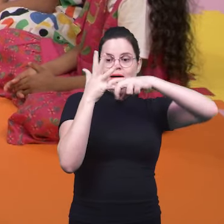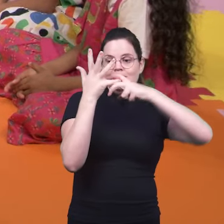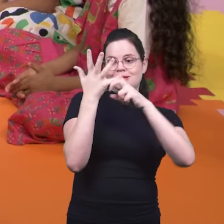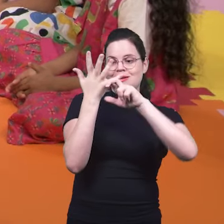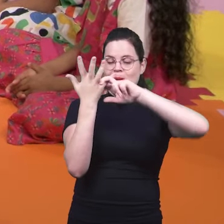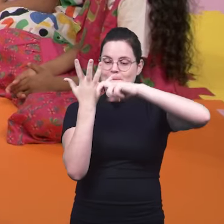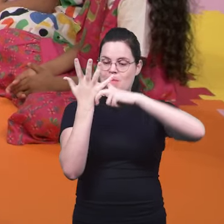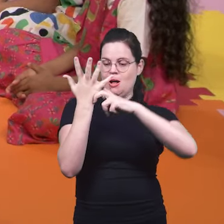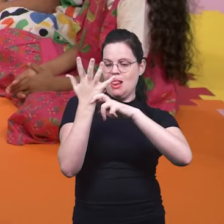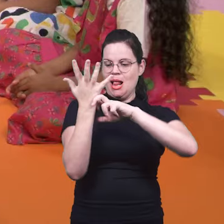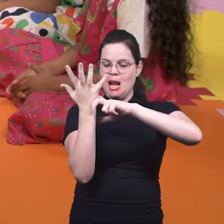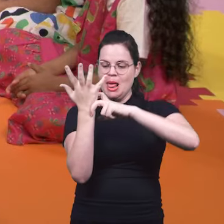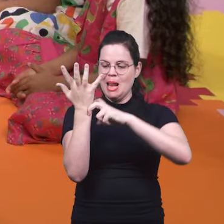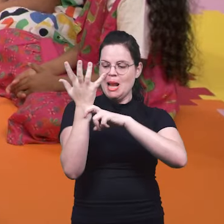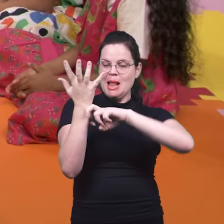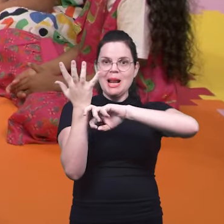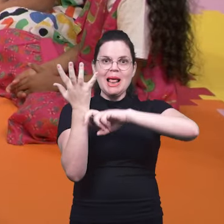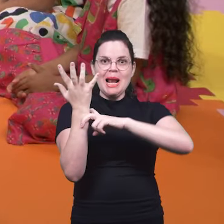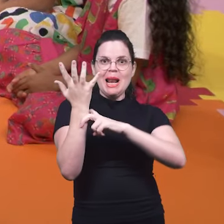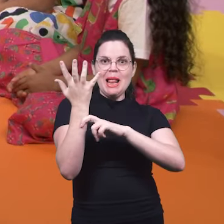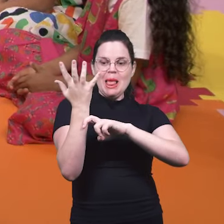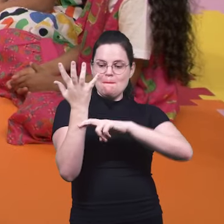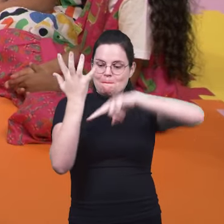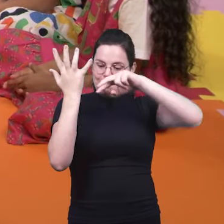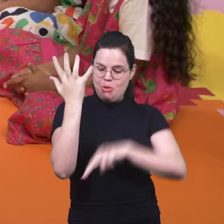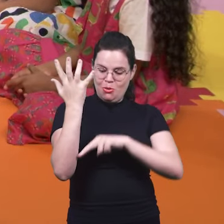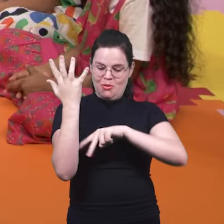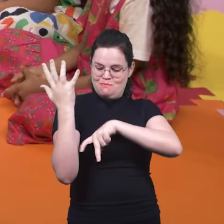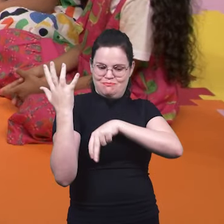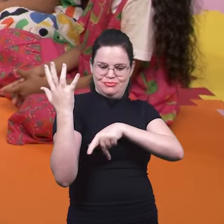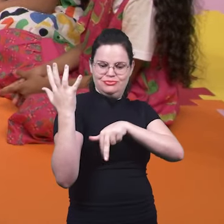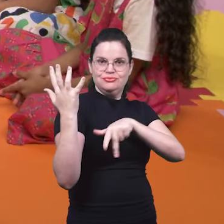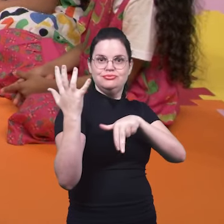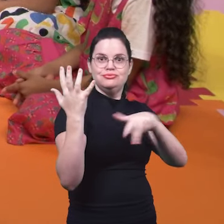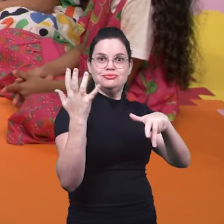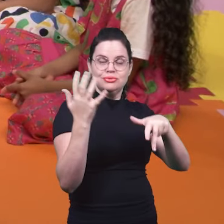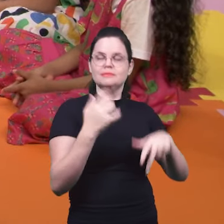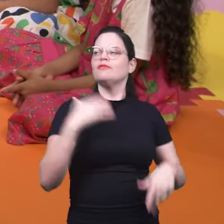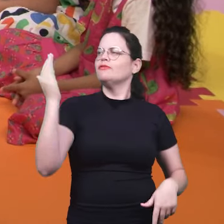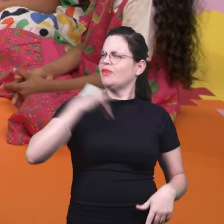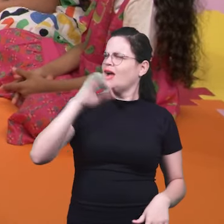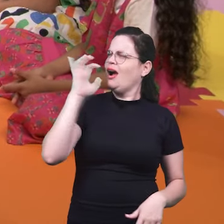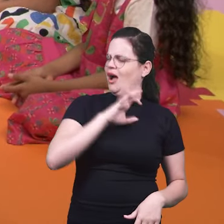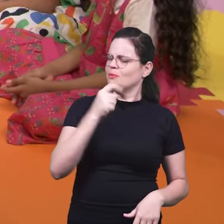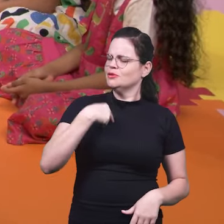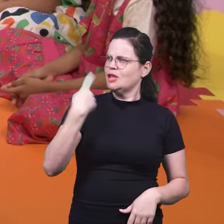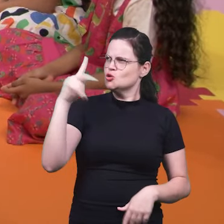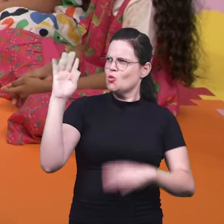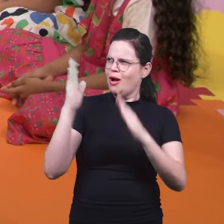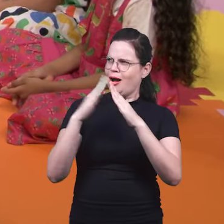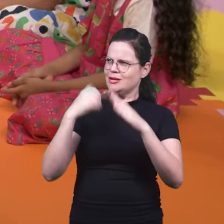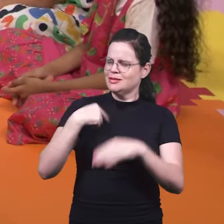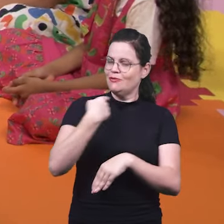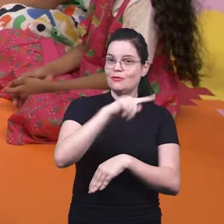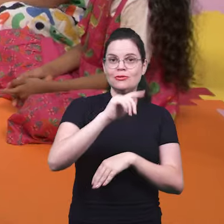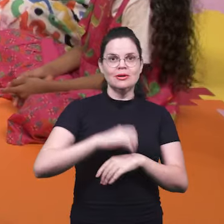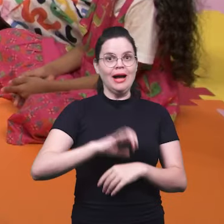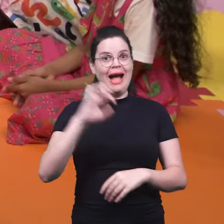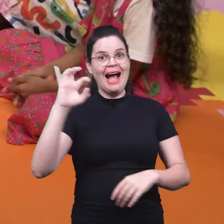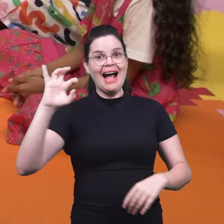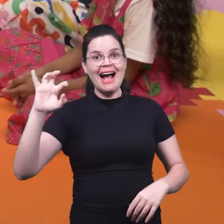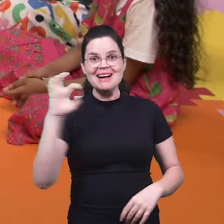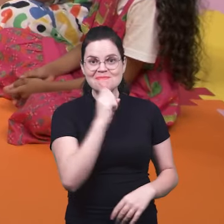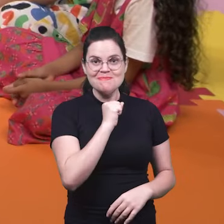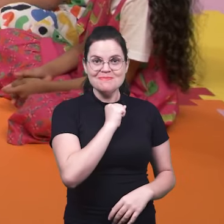e Zaqueu que que o Zaqueu fez des ele desceu ele desceu depressa sim ele